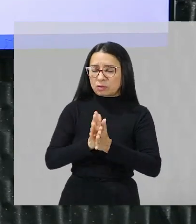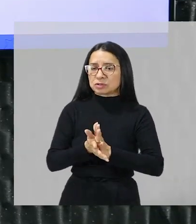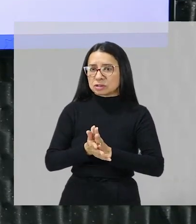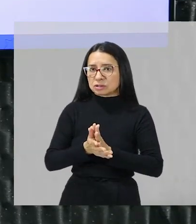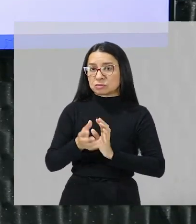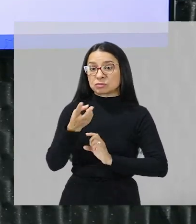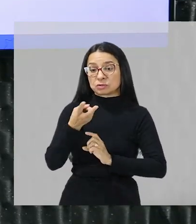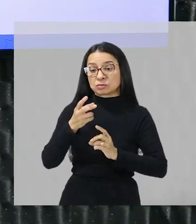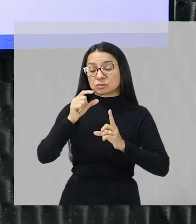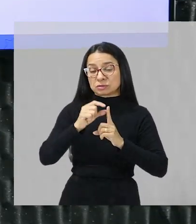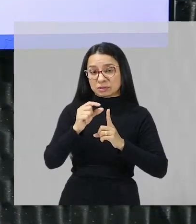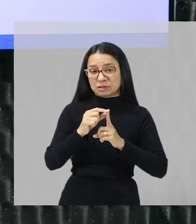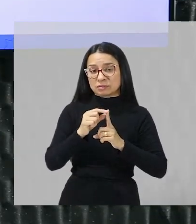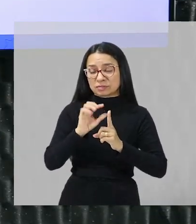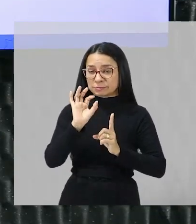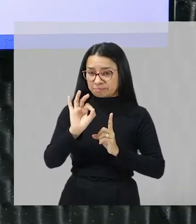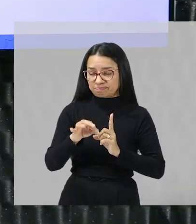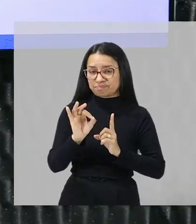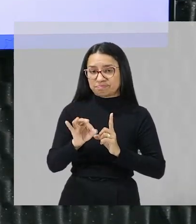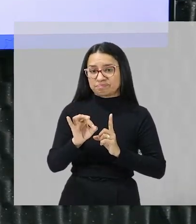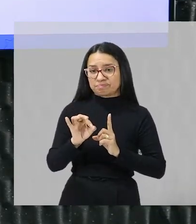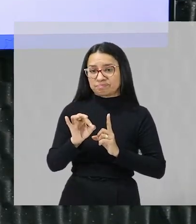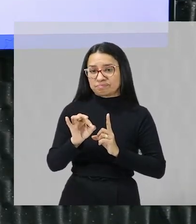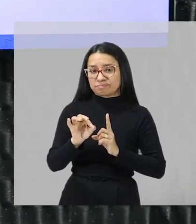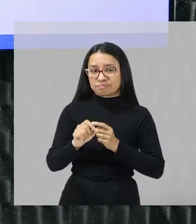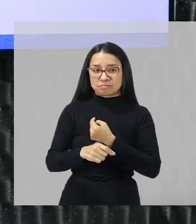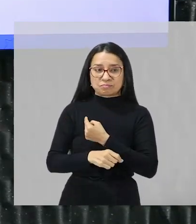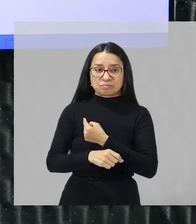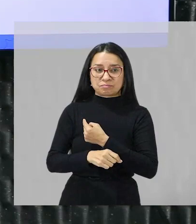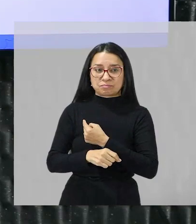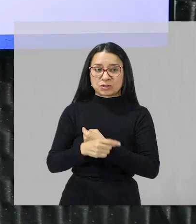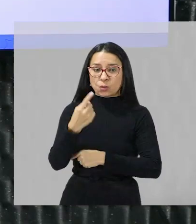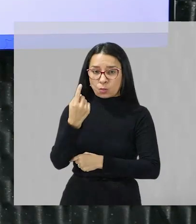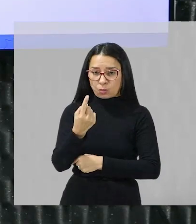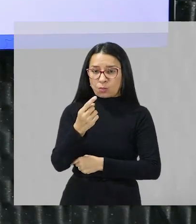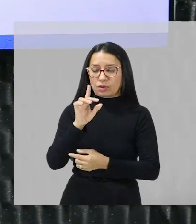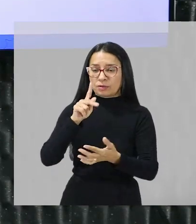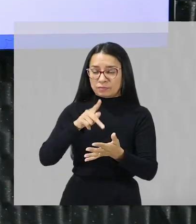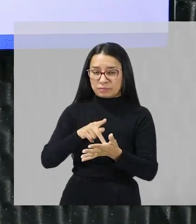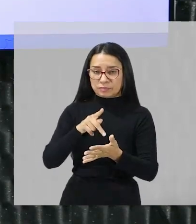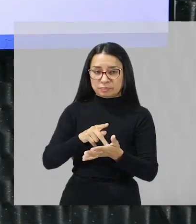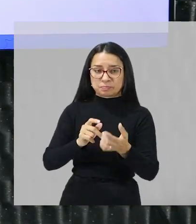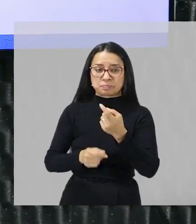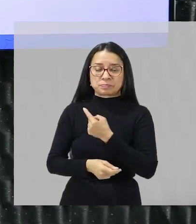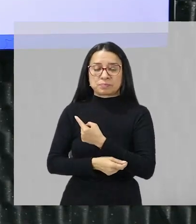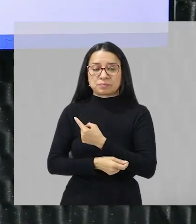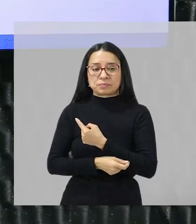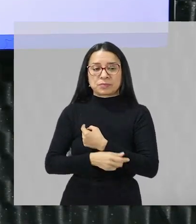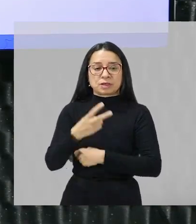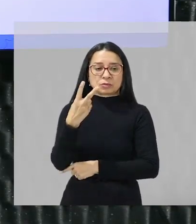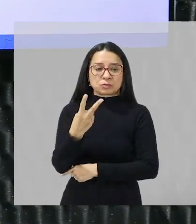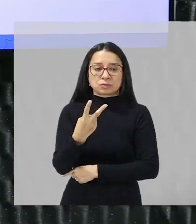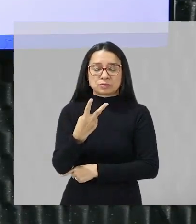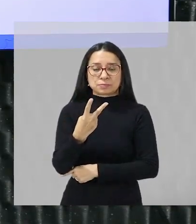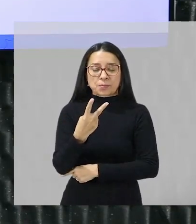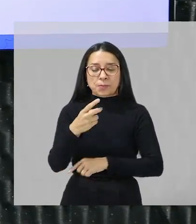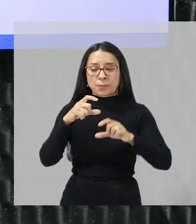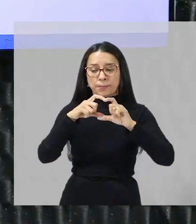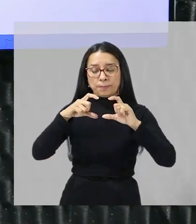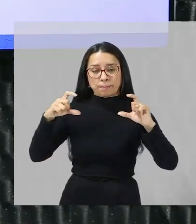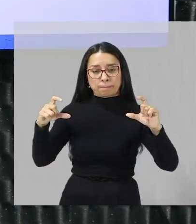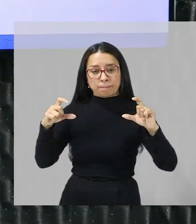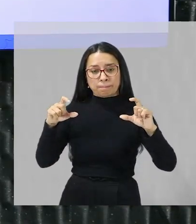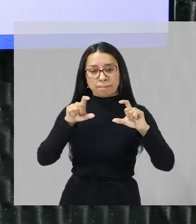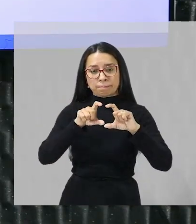bola. Tem a ver com a competitividade de gênero, também faz sentido. pois as mulheres precisam ajustar suas